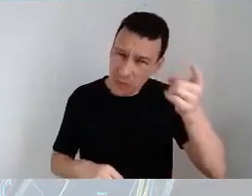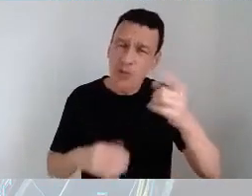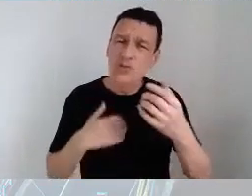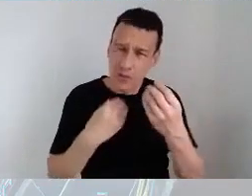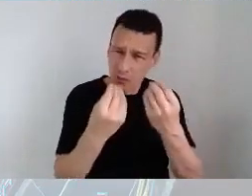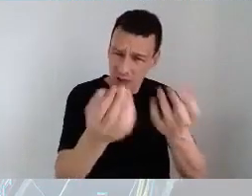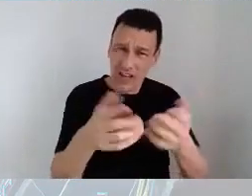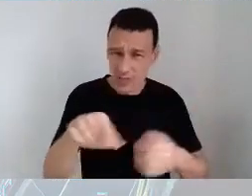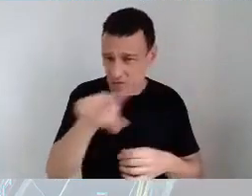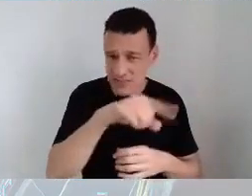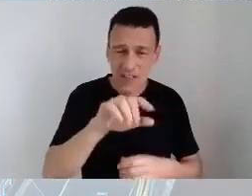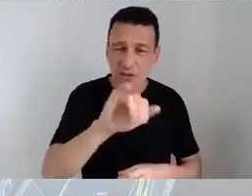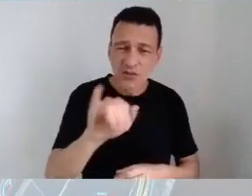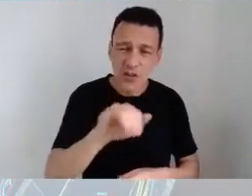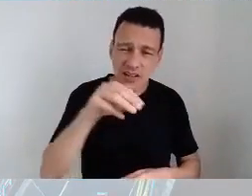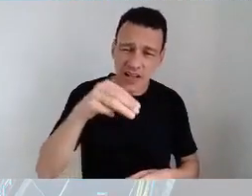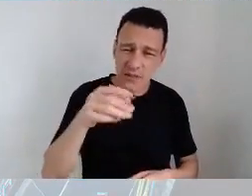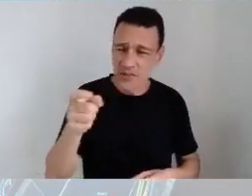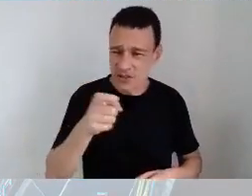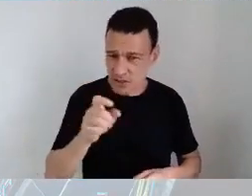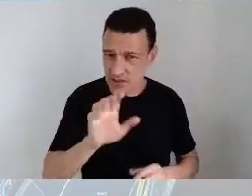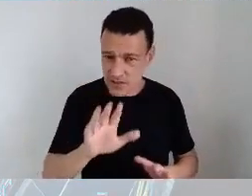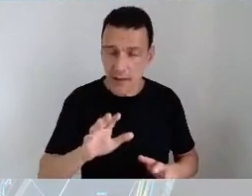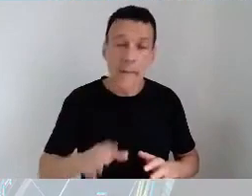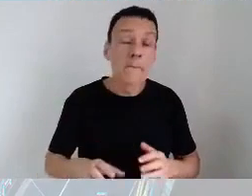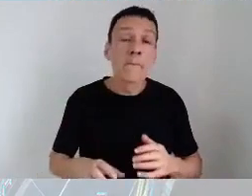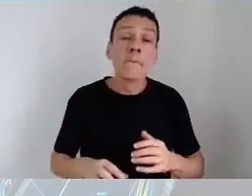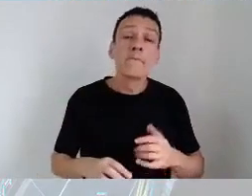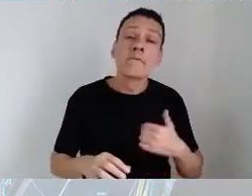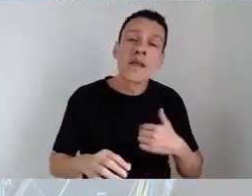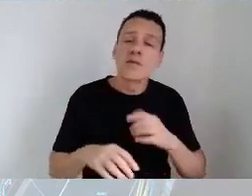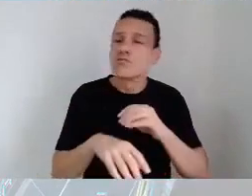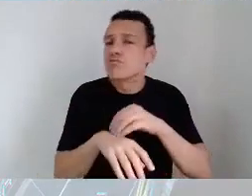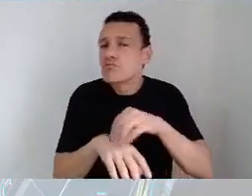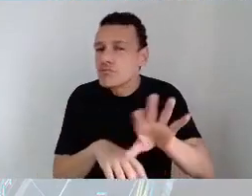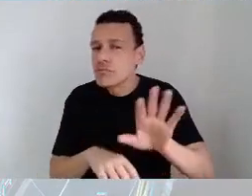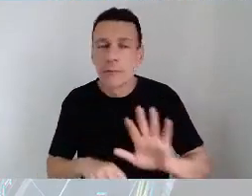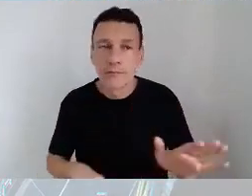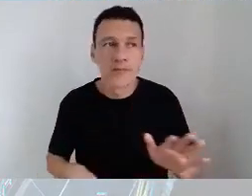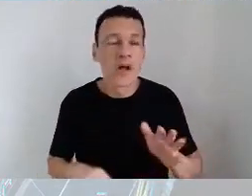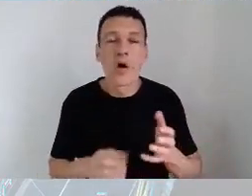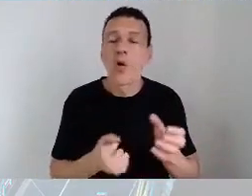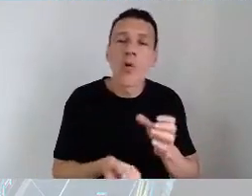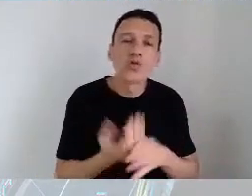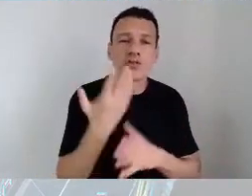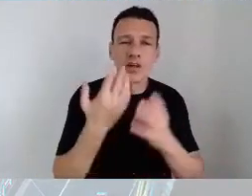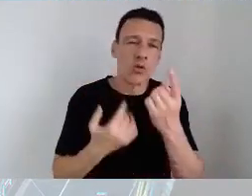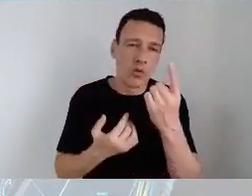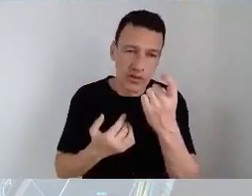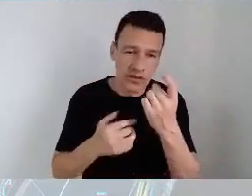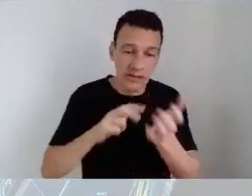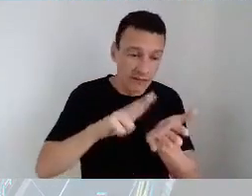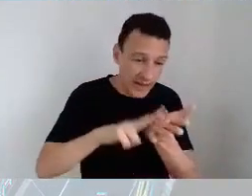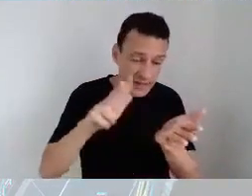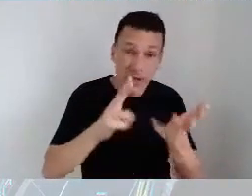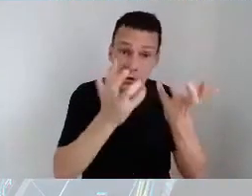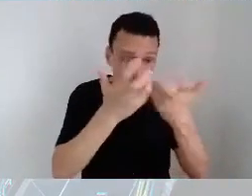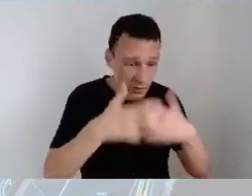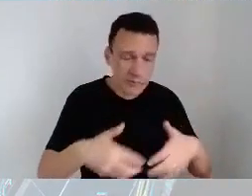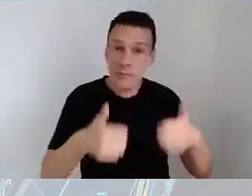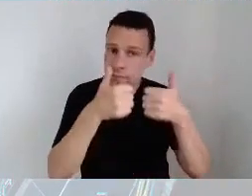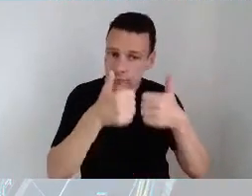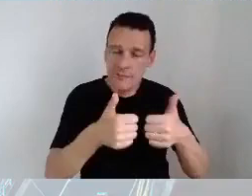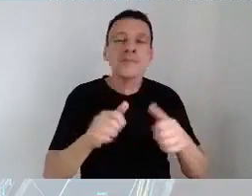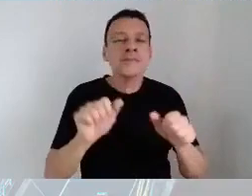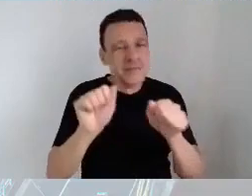fundo, o que eu recomendo aqui? Que a gente sempre pense, construir unitário, validei, funciona. Funcionou? Vamos fazer o smoke testing.